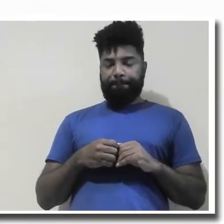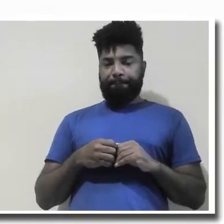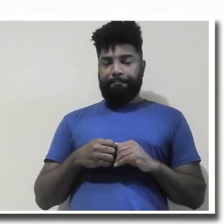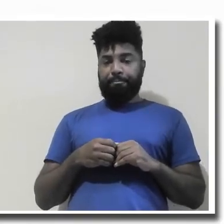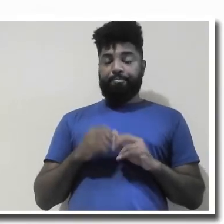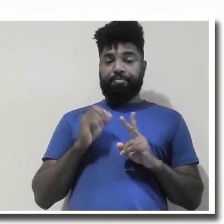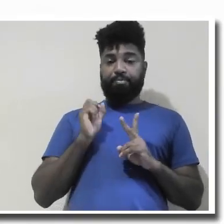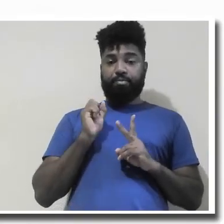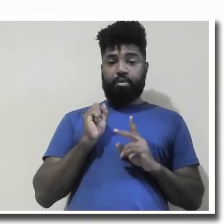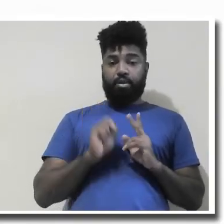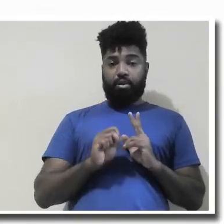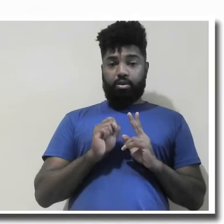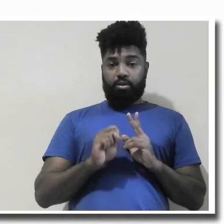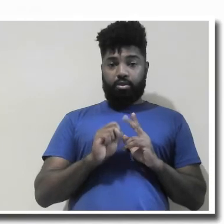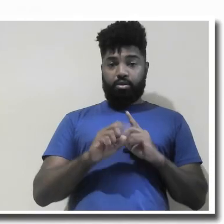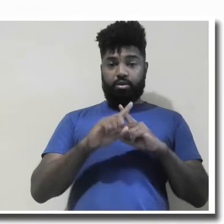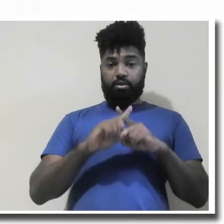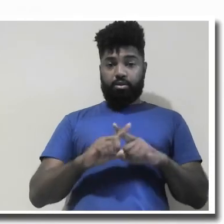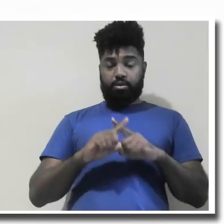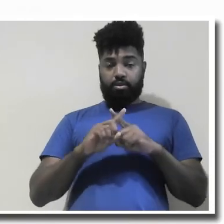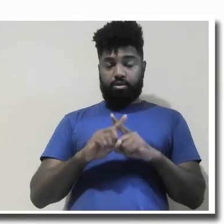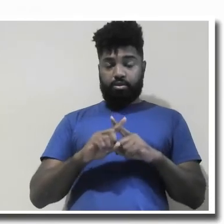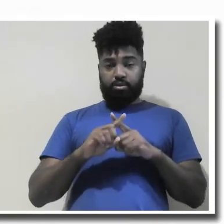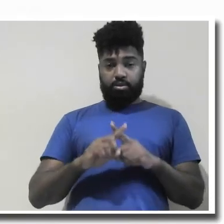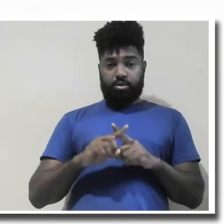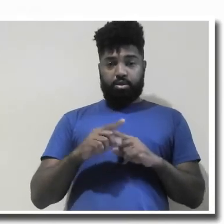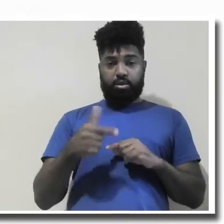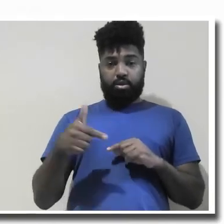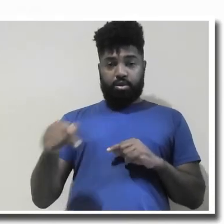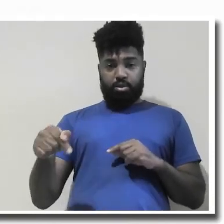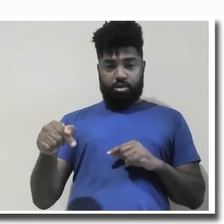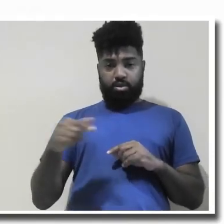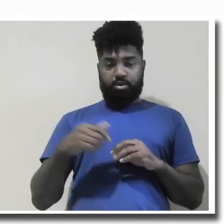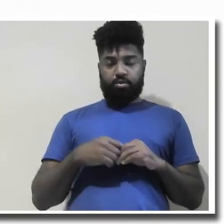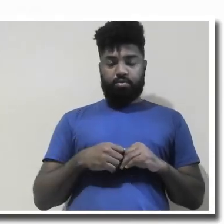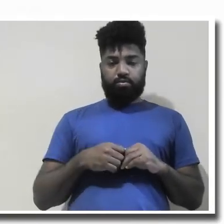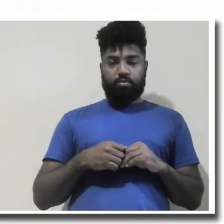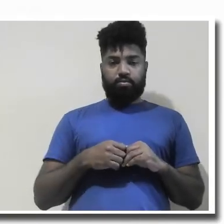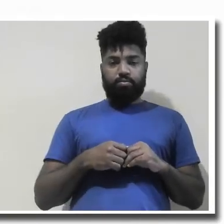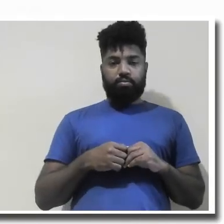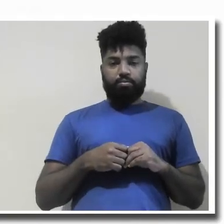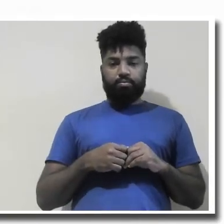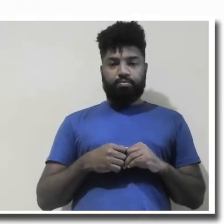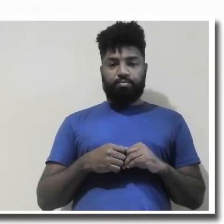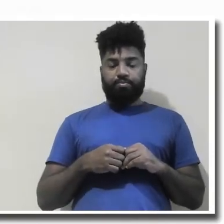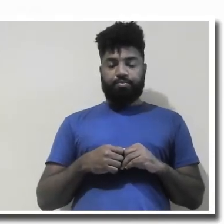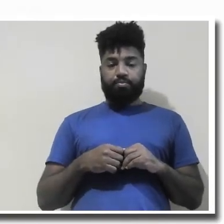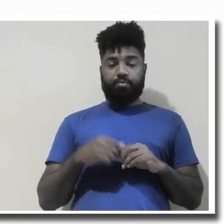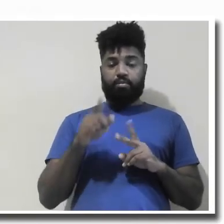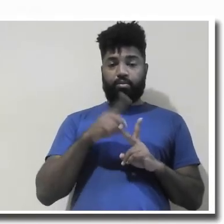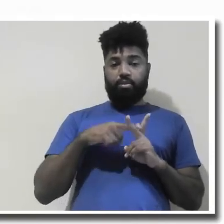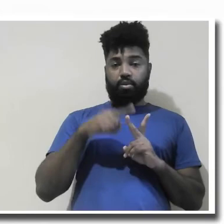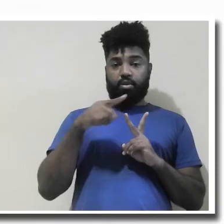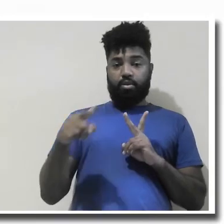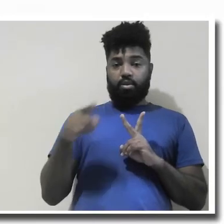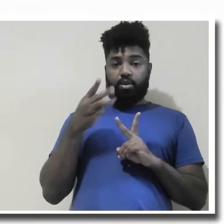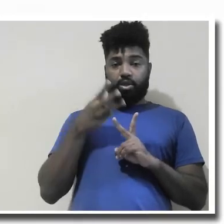de 8 vezes 27. Ou a raiz